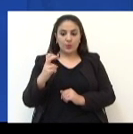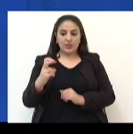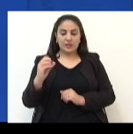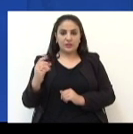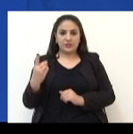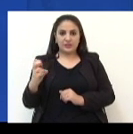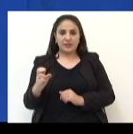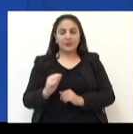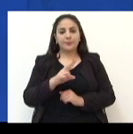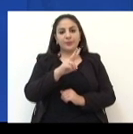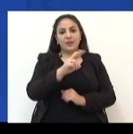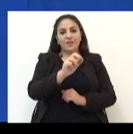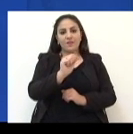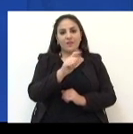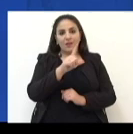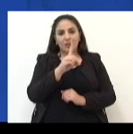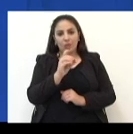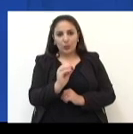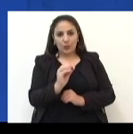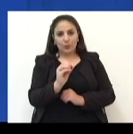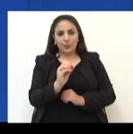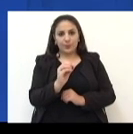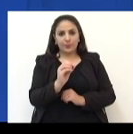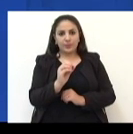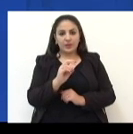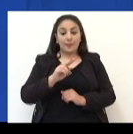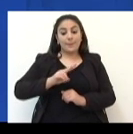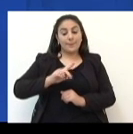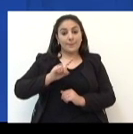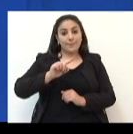2.517. E Valdo de Moraes, do PSB,